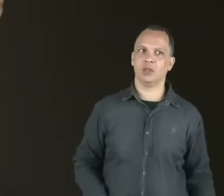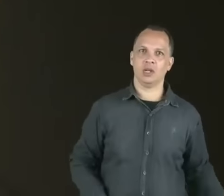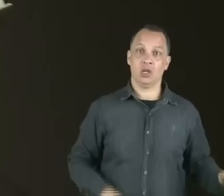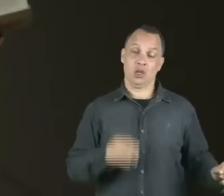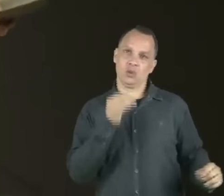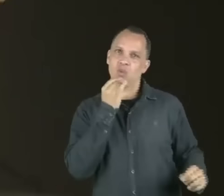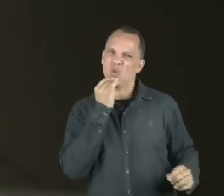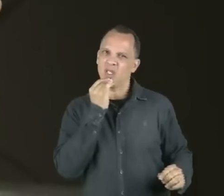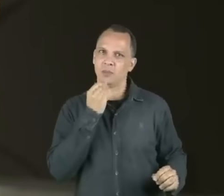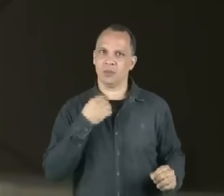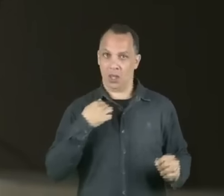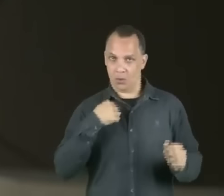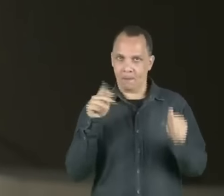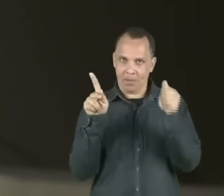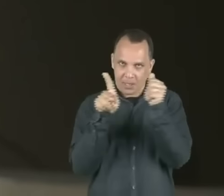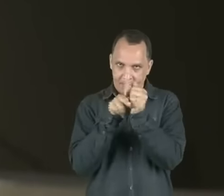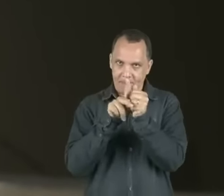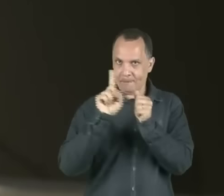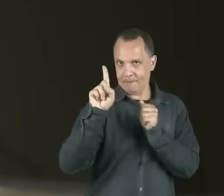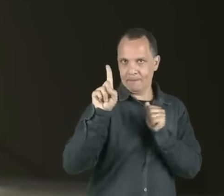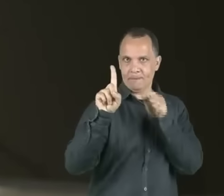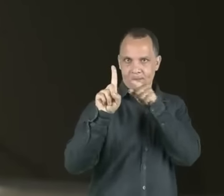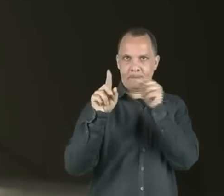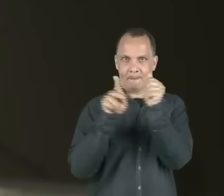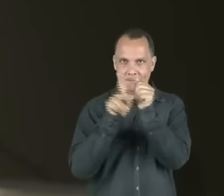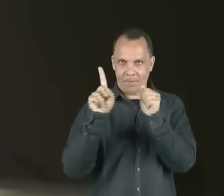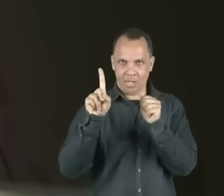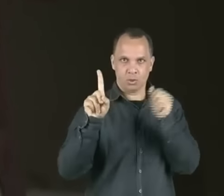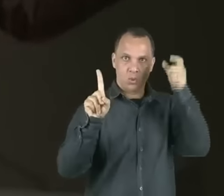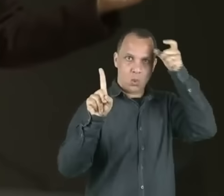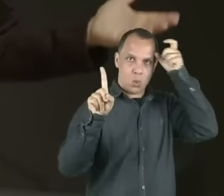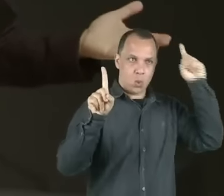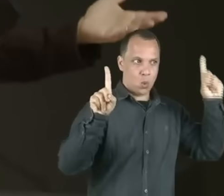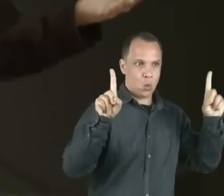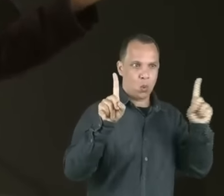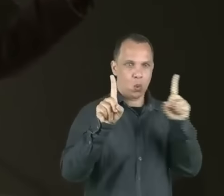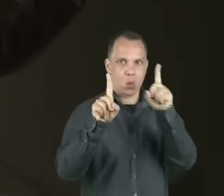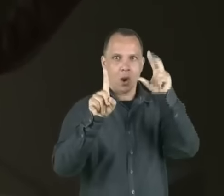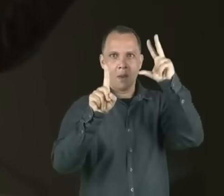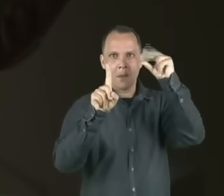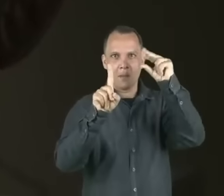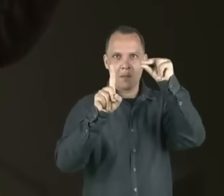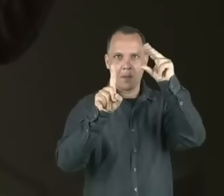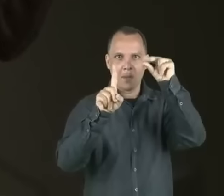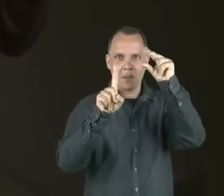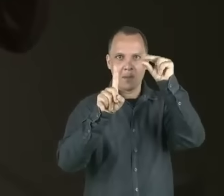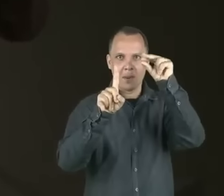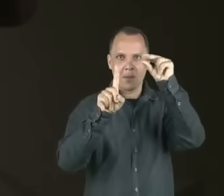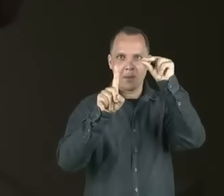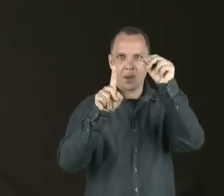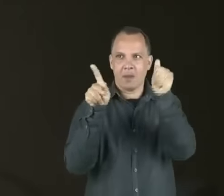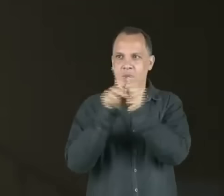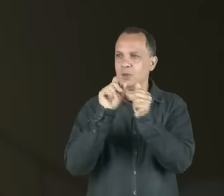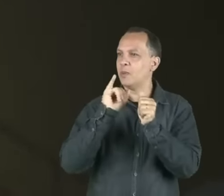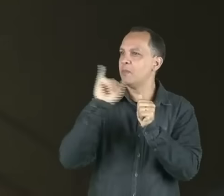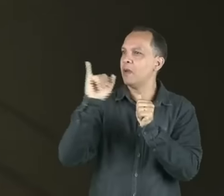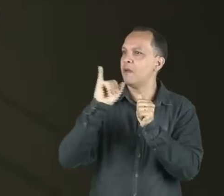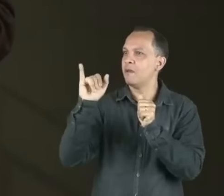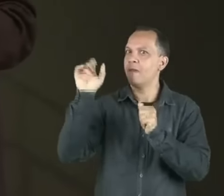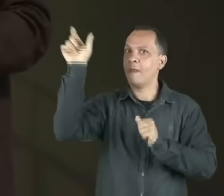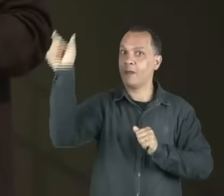Satanás é como sinal boca de Pedro estivesse falando um espírito mau E ele